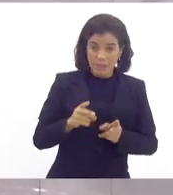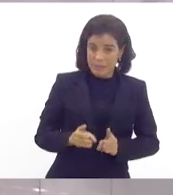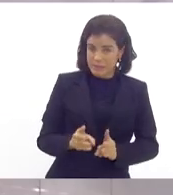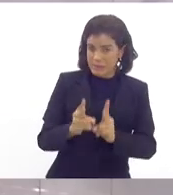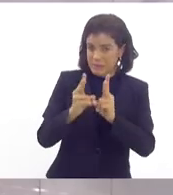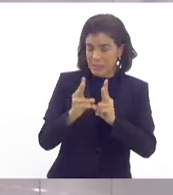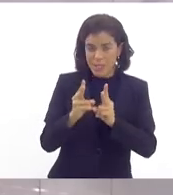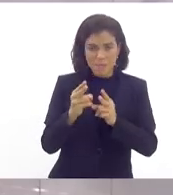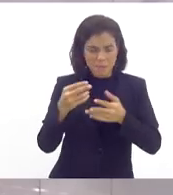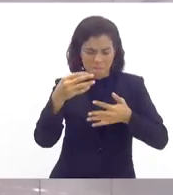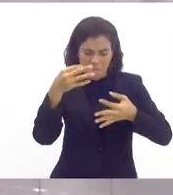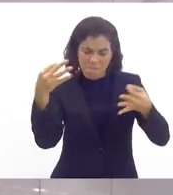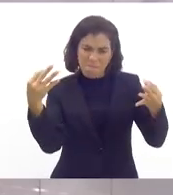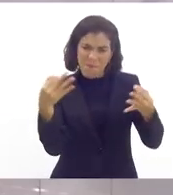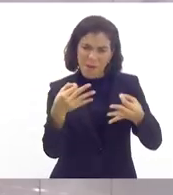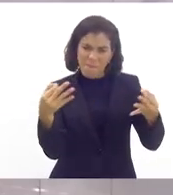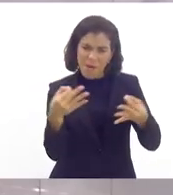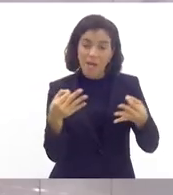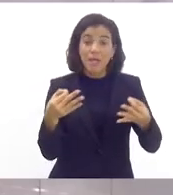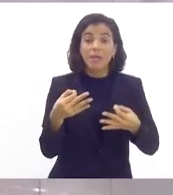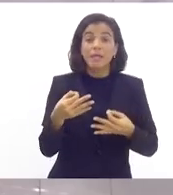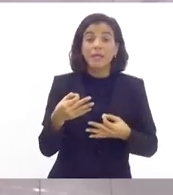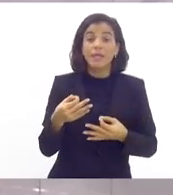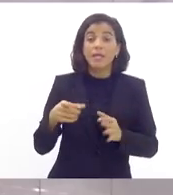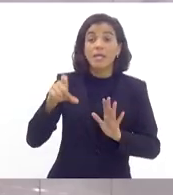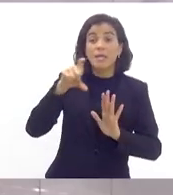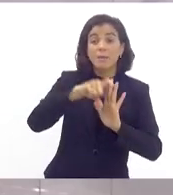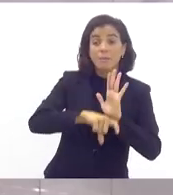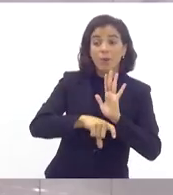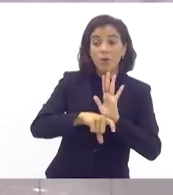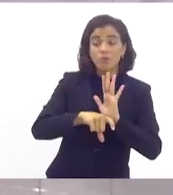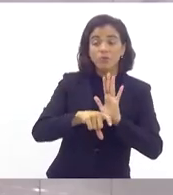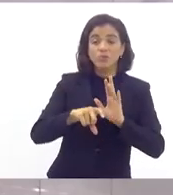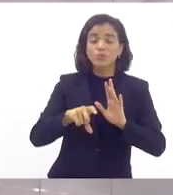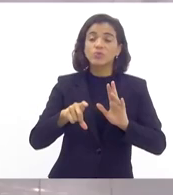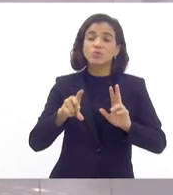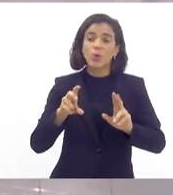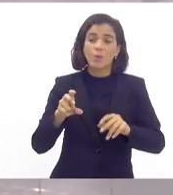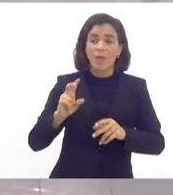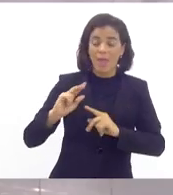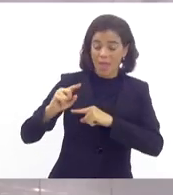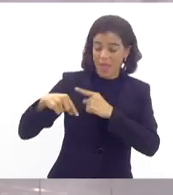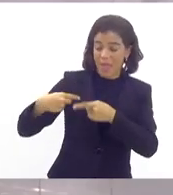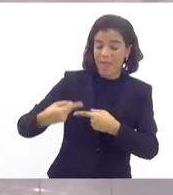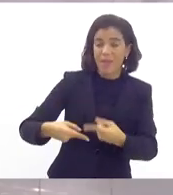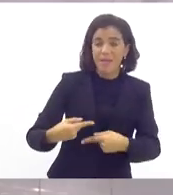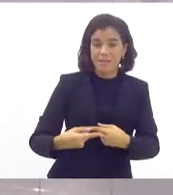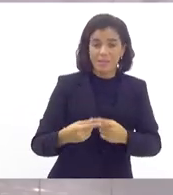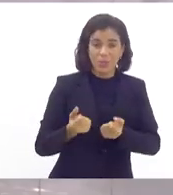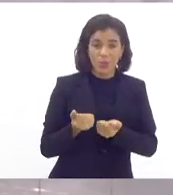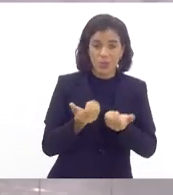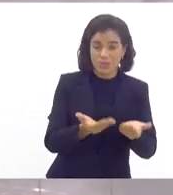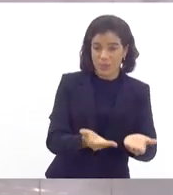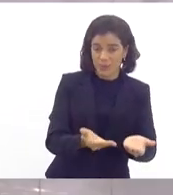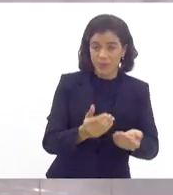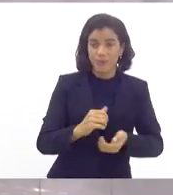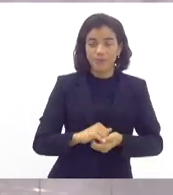muito preciso falando imposto sobre herança e doação. Imposto sobre herança e doação, imposto sobre herança e doação. Esse é o